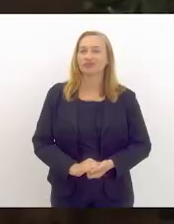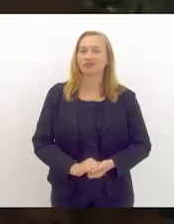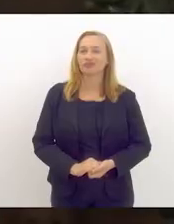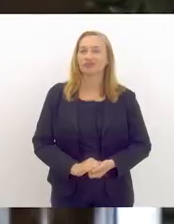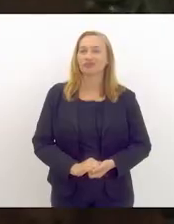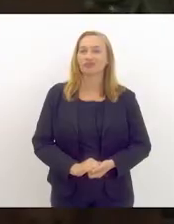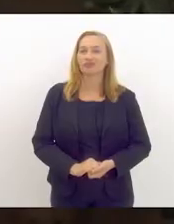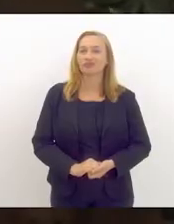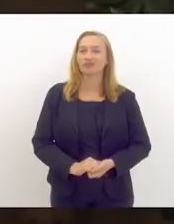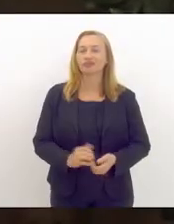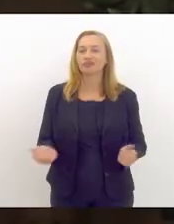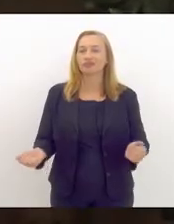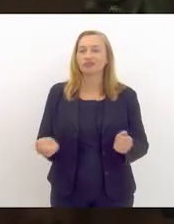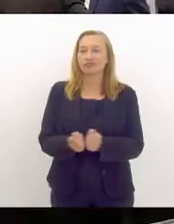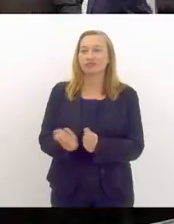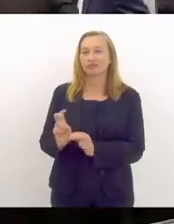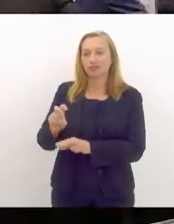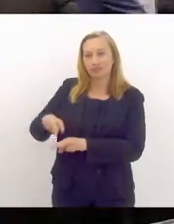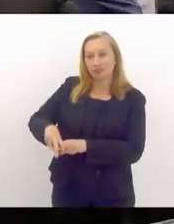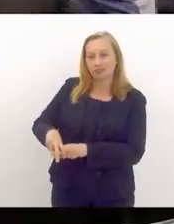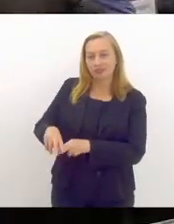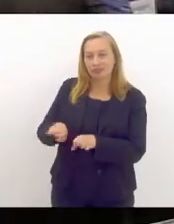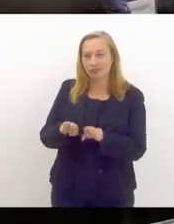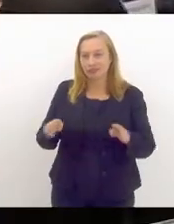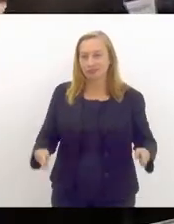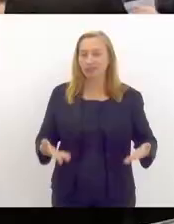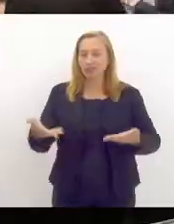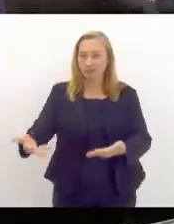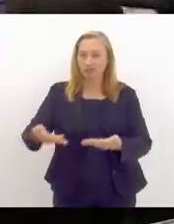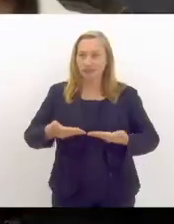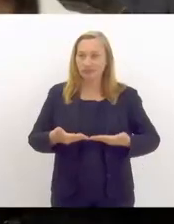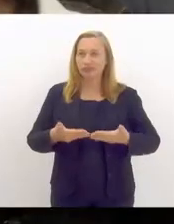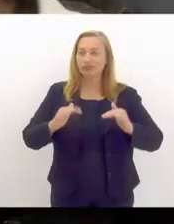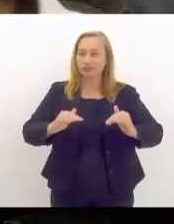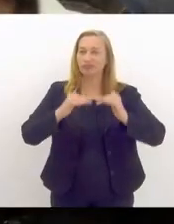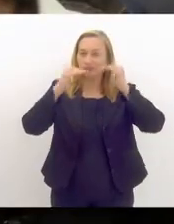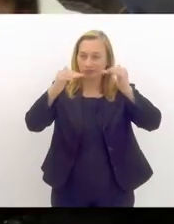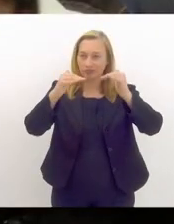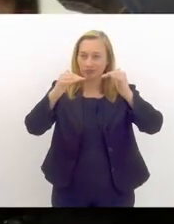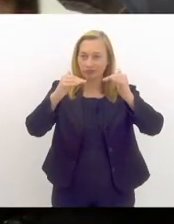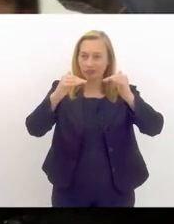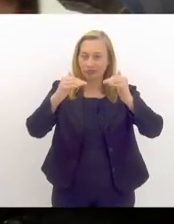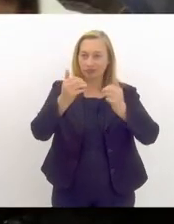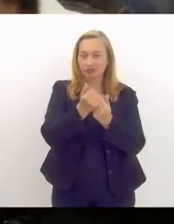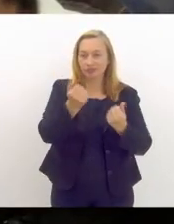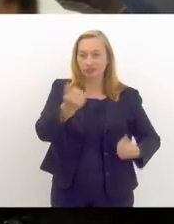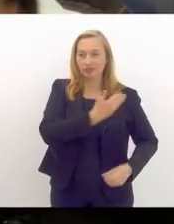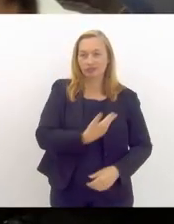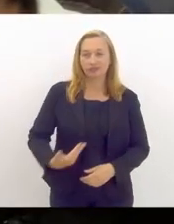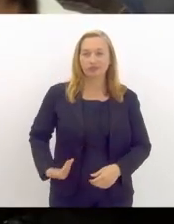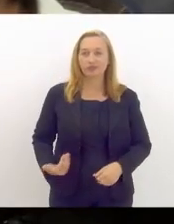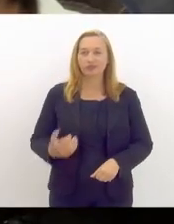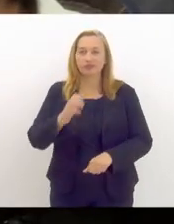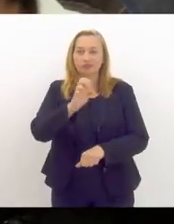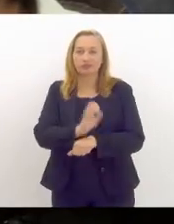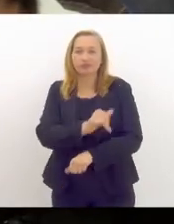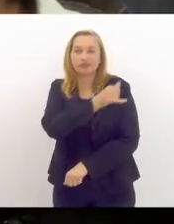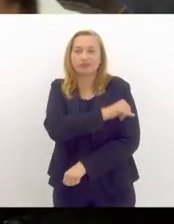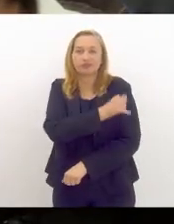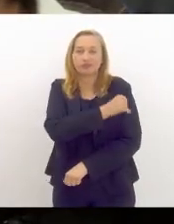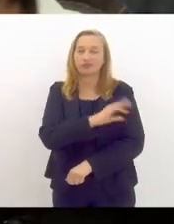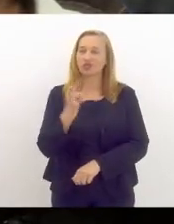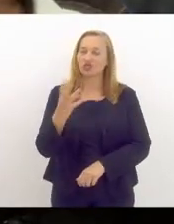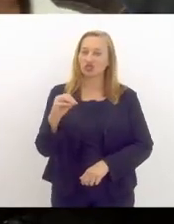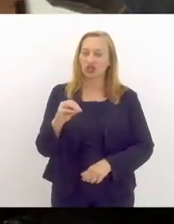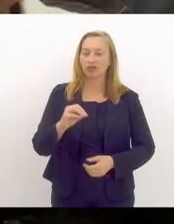Para compor a mesa, convido o excelentíssimo senhor vice-governador do Estado do Rio de Janeiro,